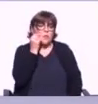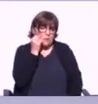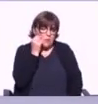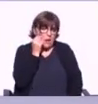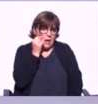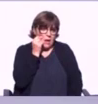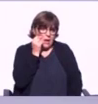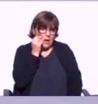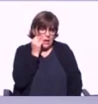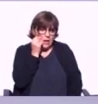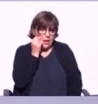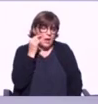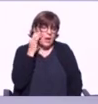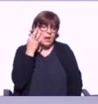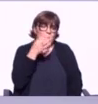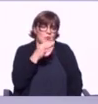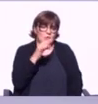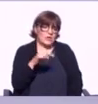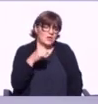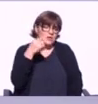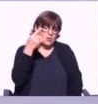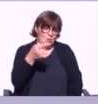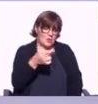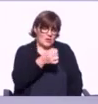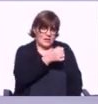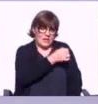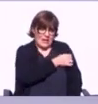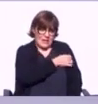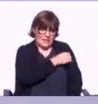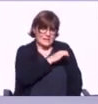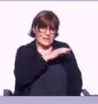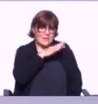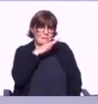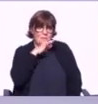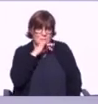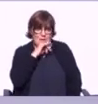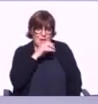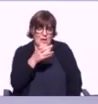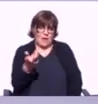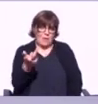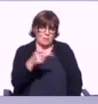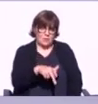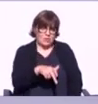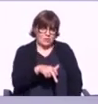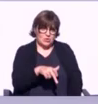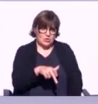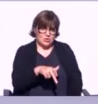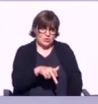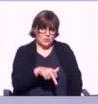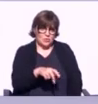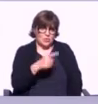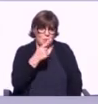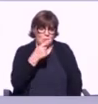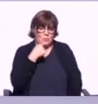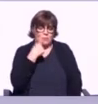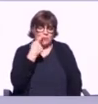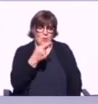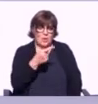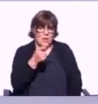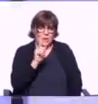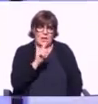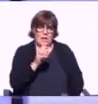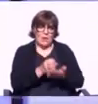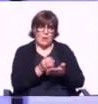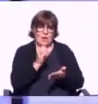não é? Normalmente, se na outra, e na casa mãe, apareceu umas missivas não enviadas